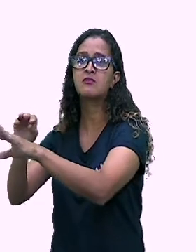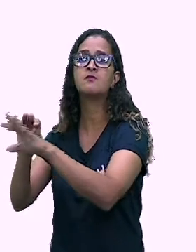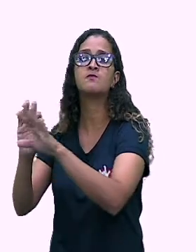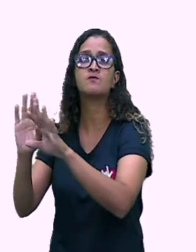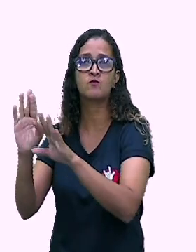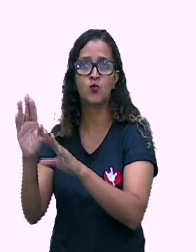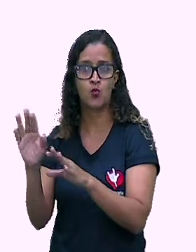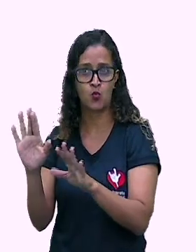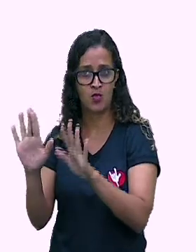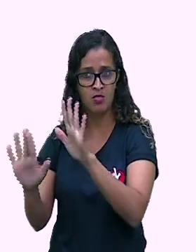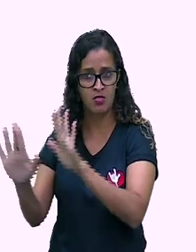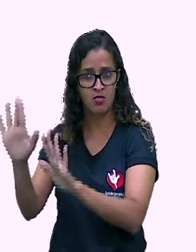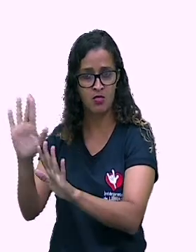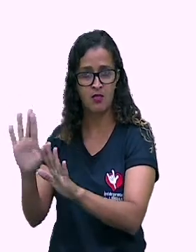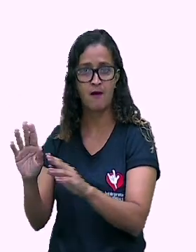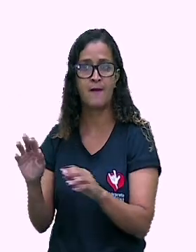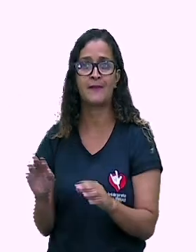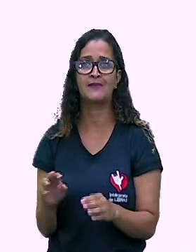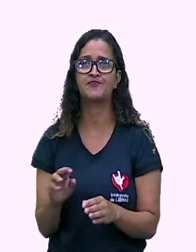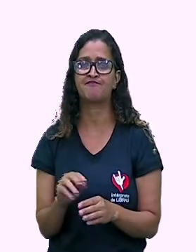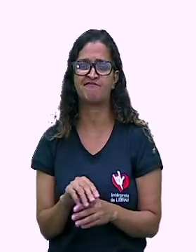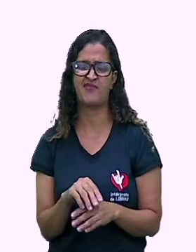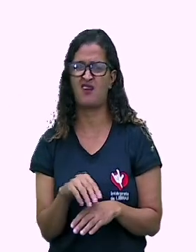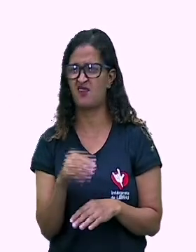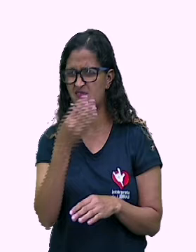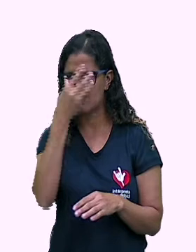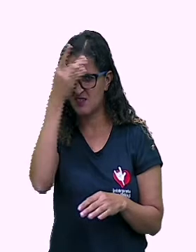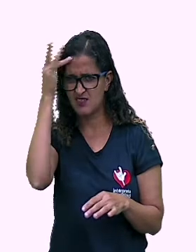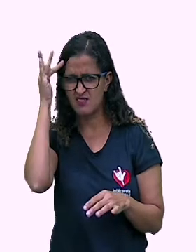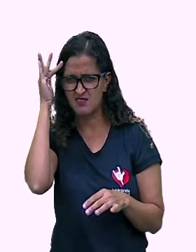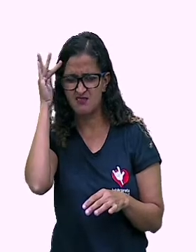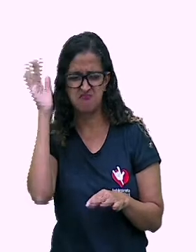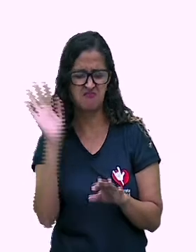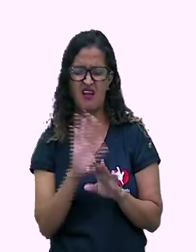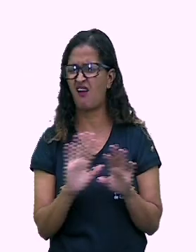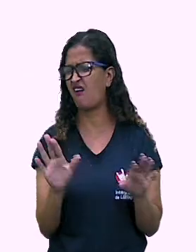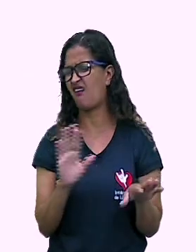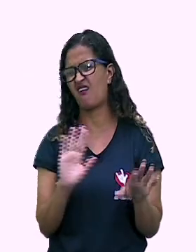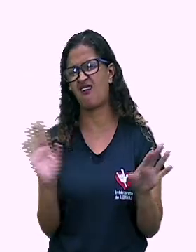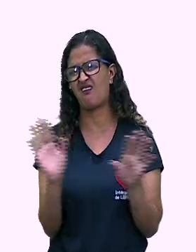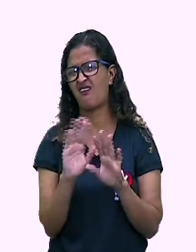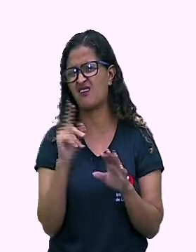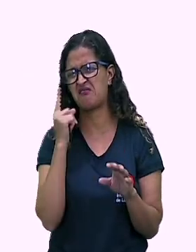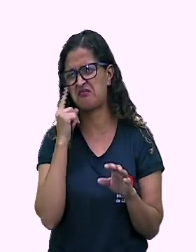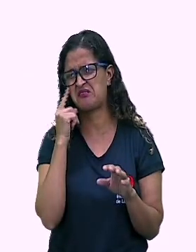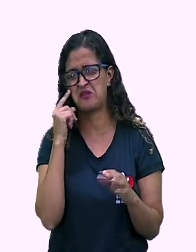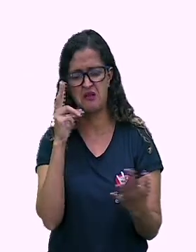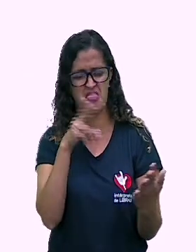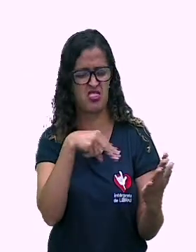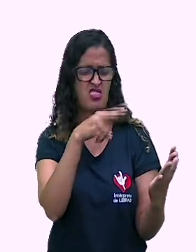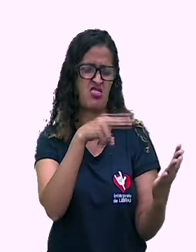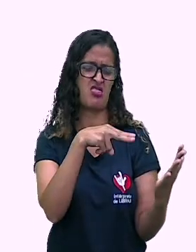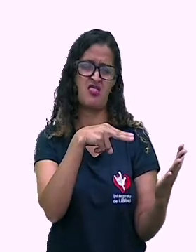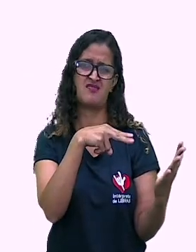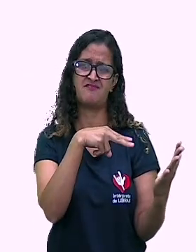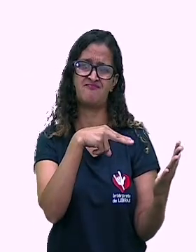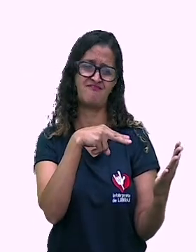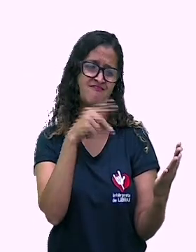as orientações de armazenamento. Às vezes você pega o produto e lê. Lá está falando assim,